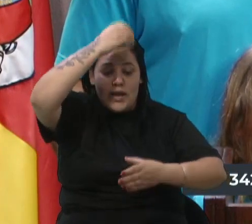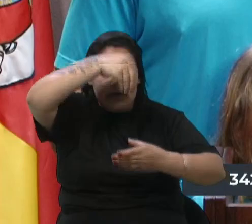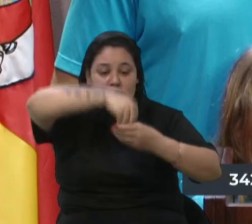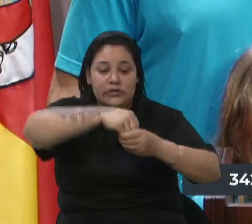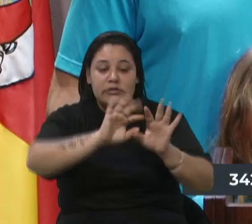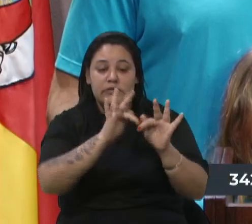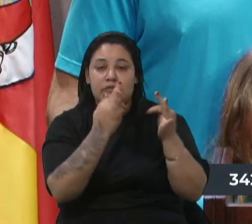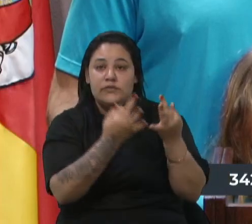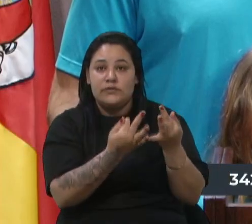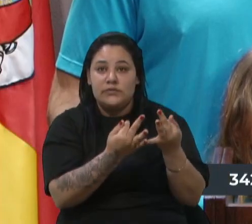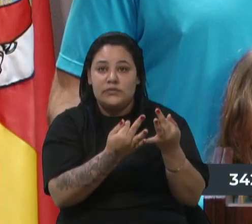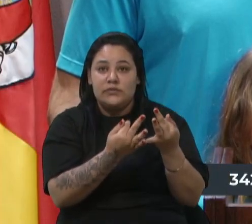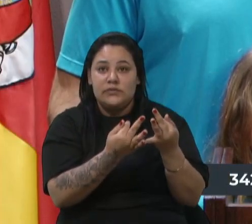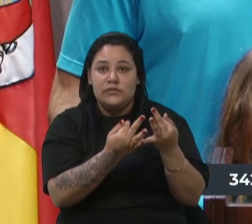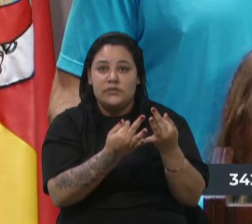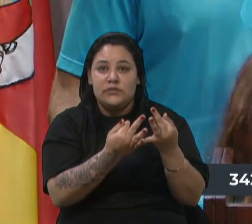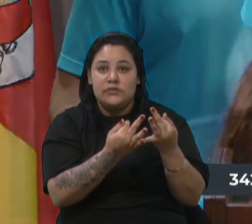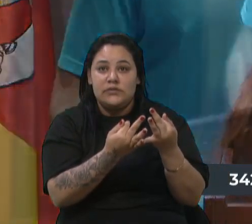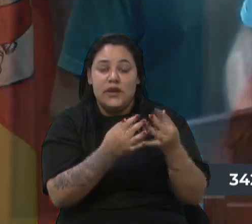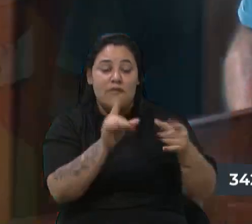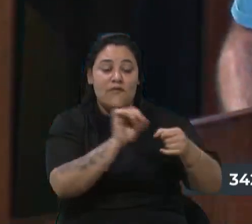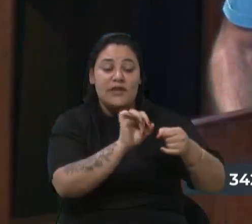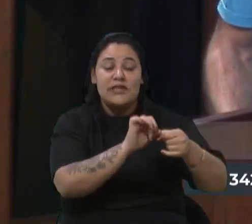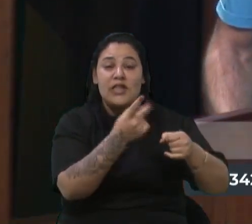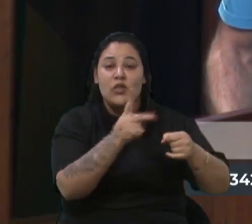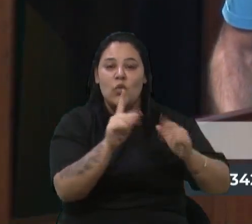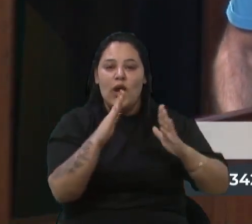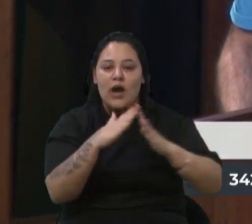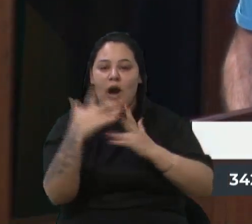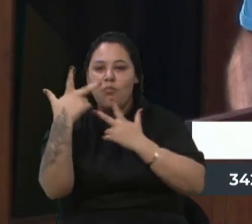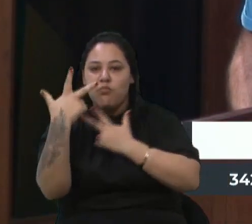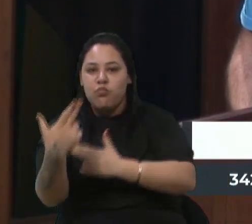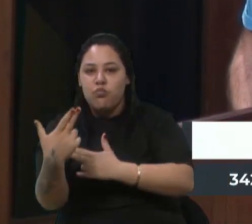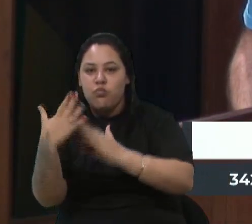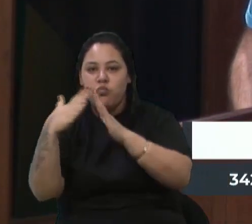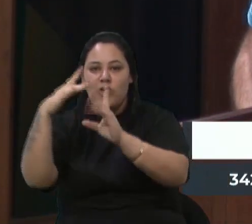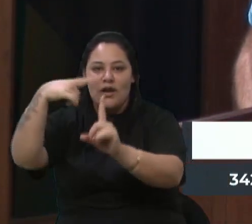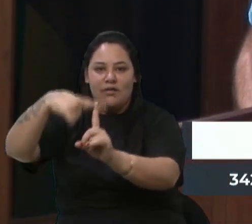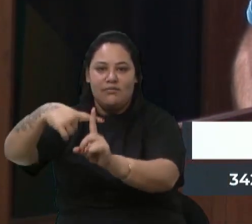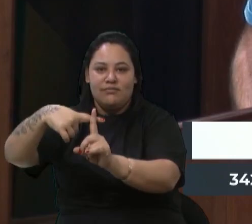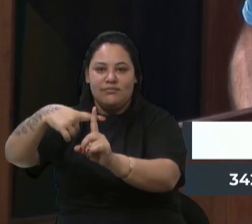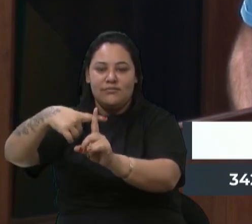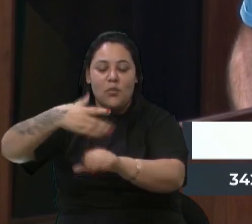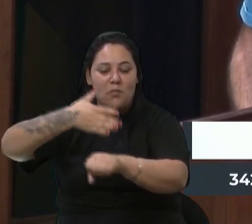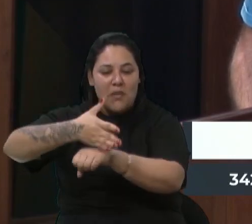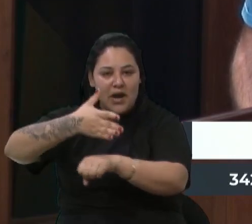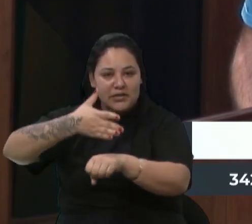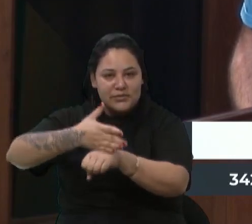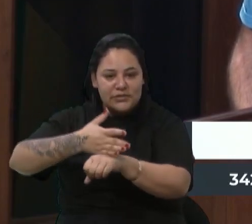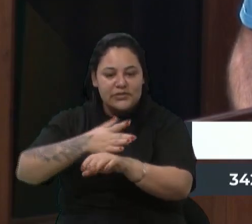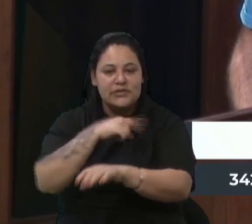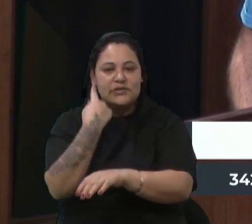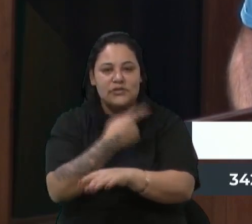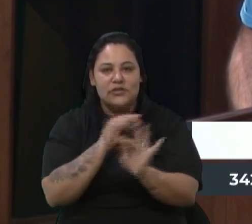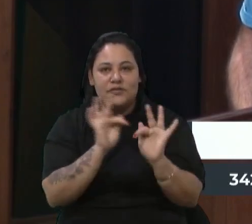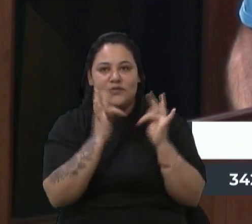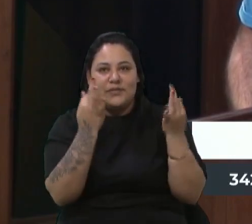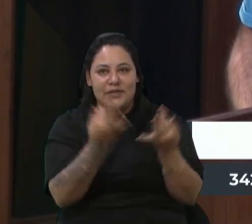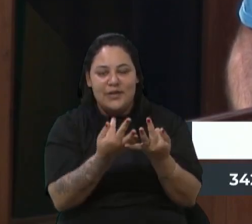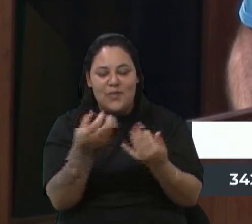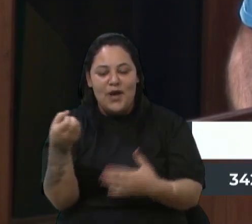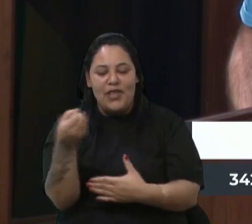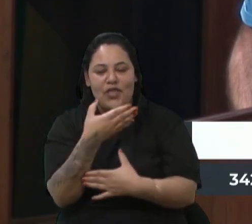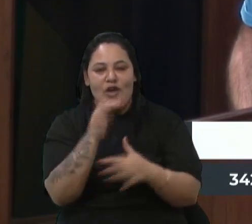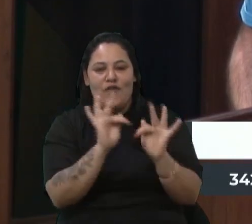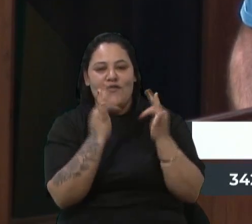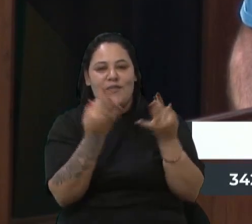lema Fazei da tua casa uma pequena igreja. Então, venham fazer parte da família MCJ. Uma nova família